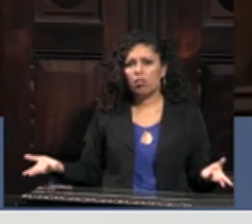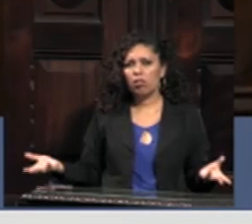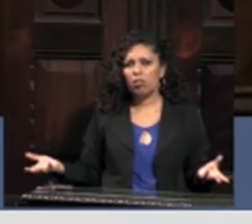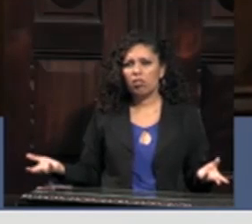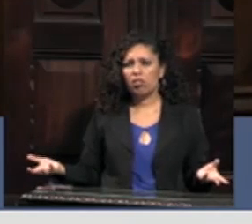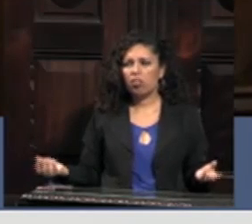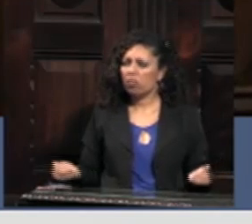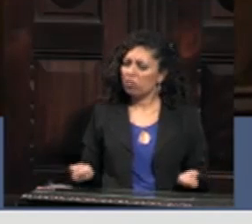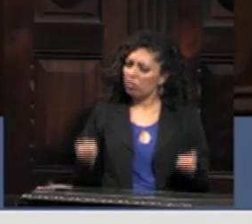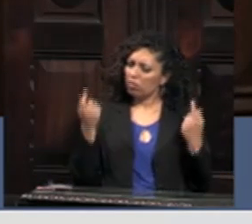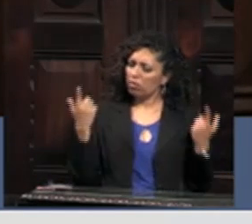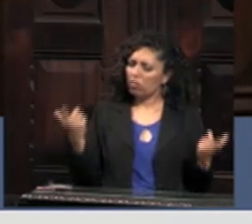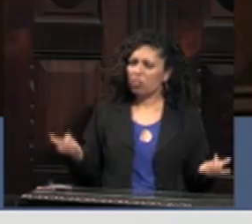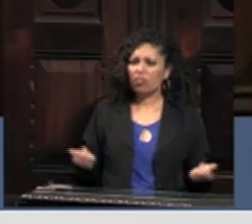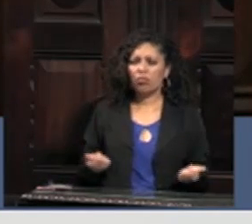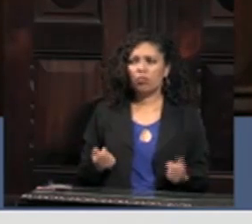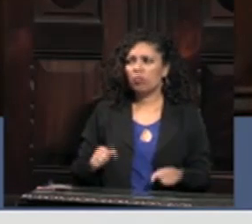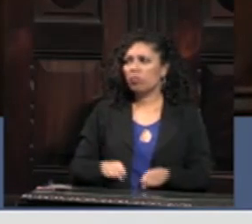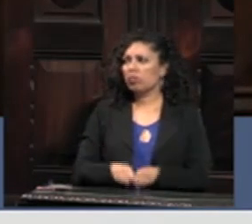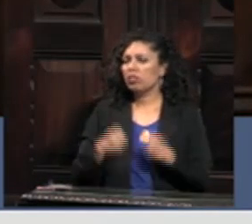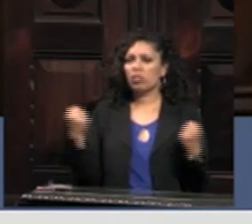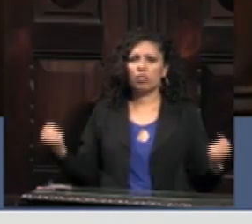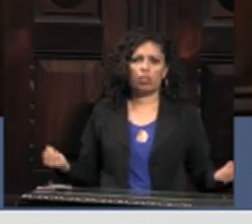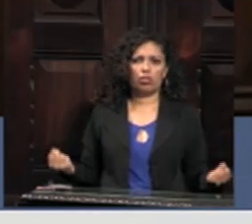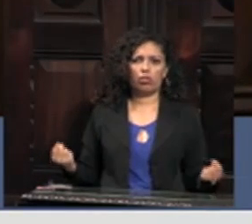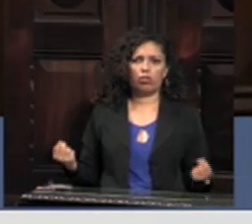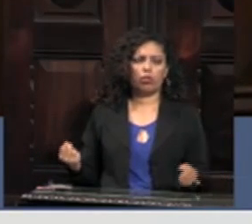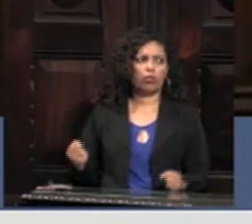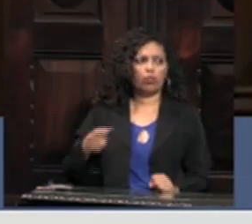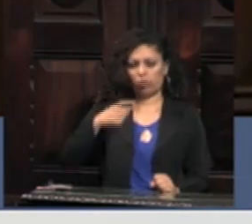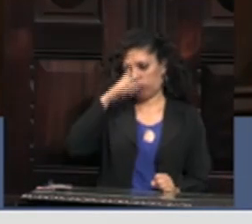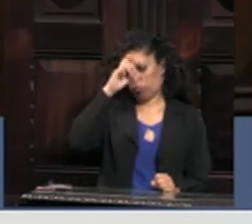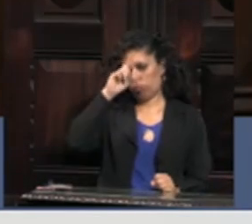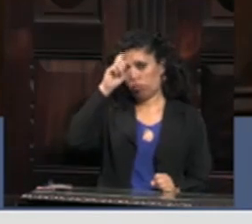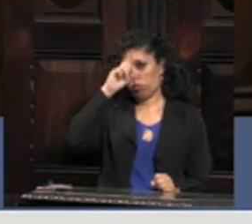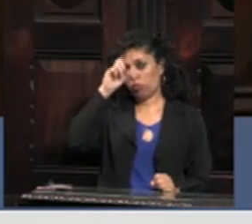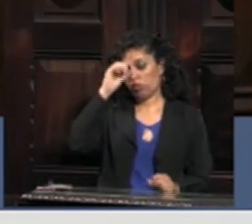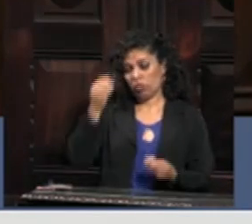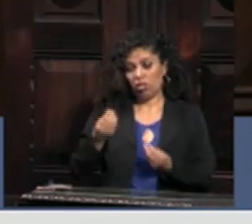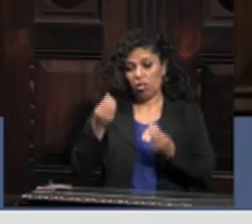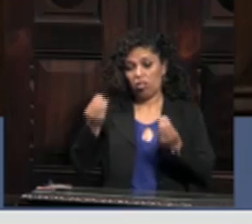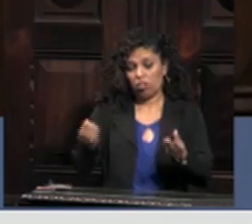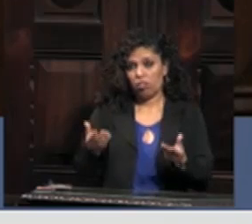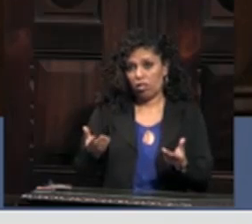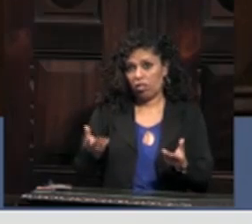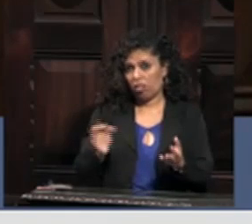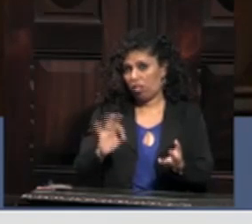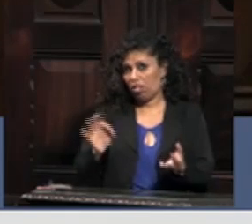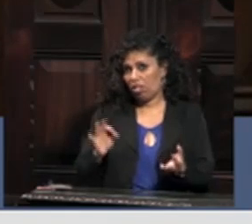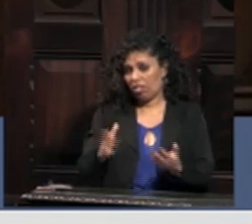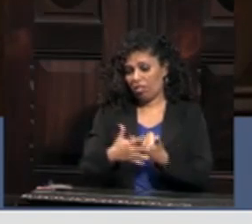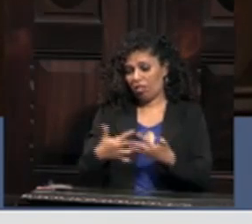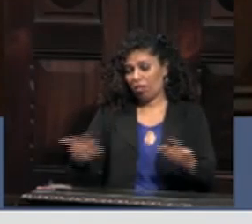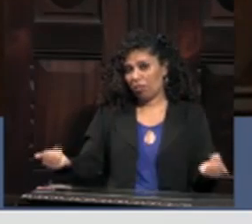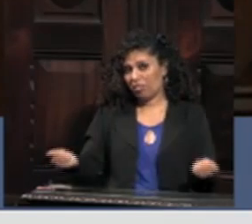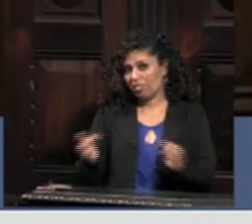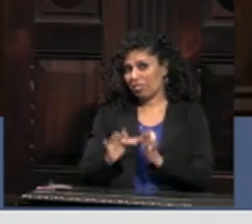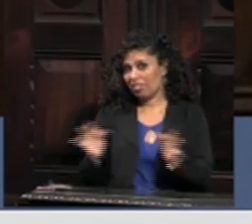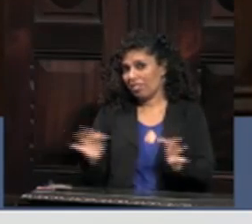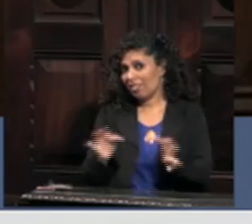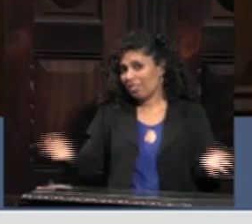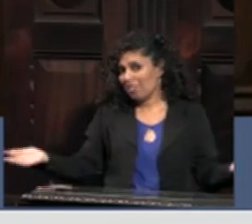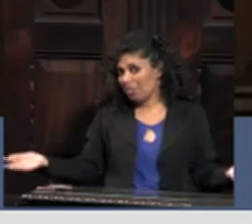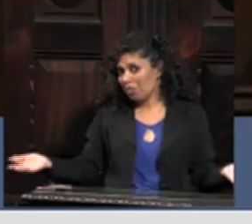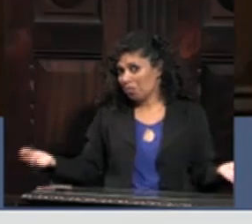Não há como um hospital que não garante a asepsia, a